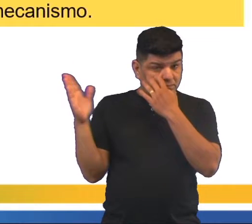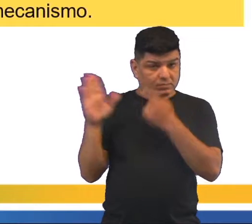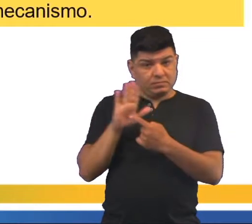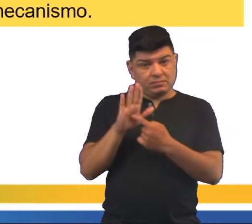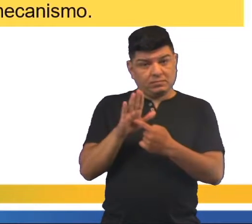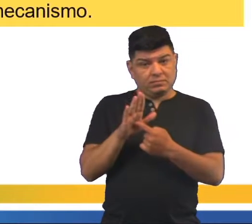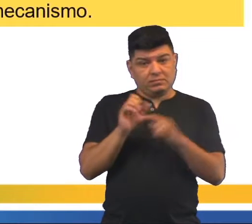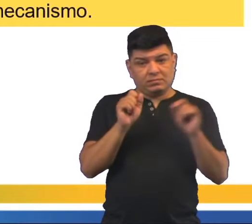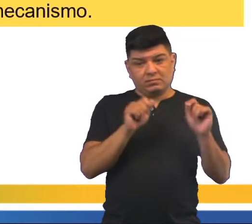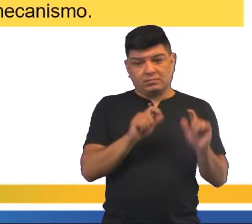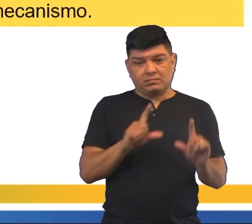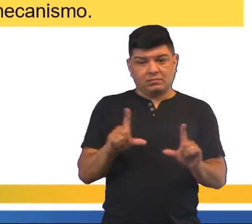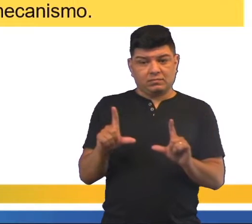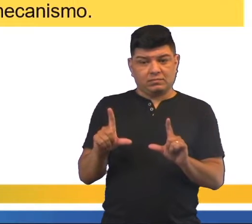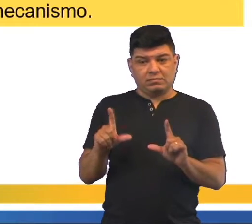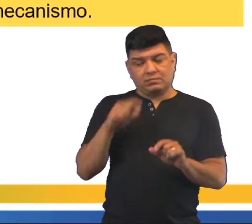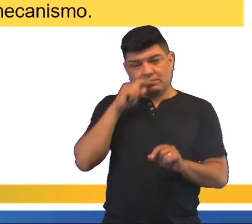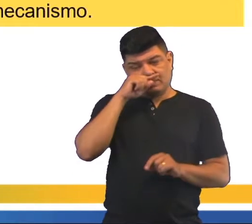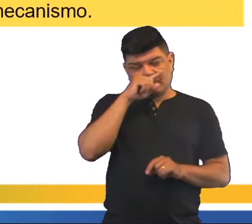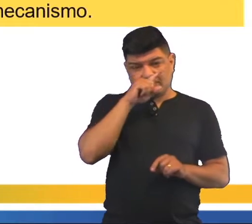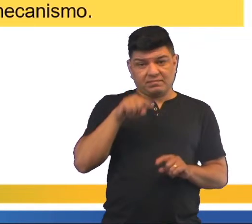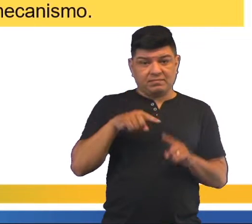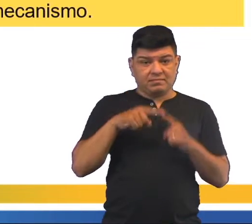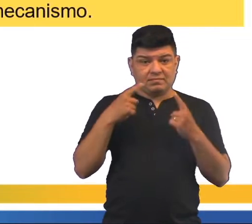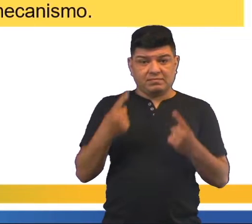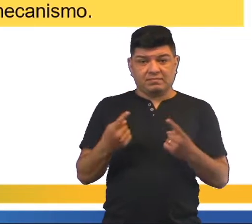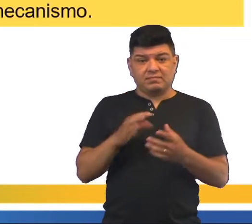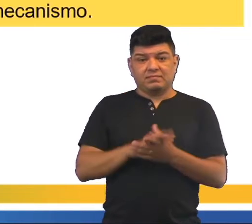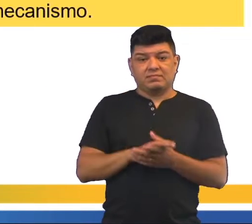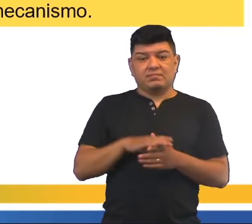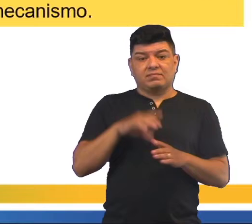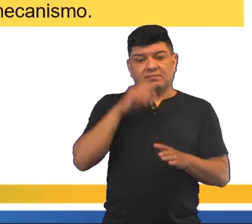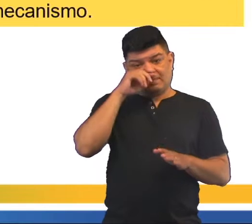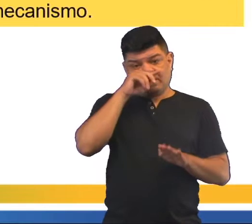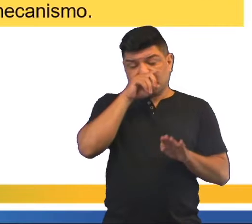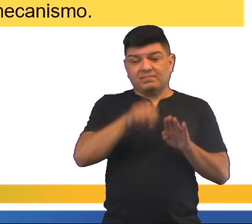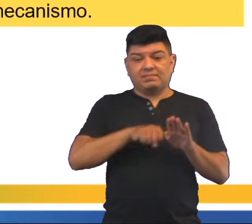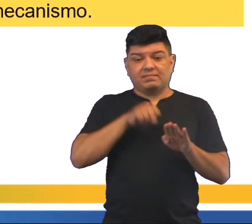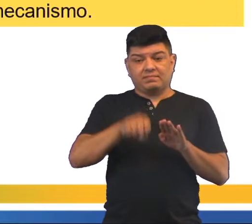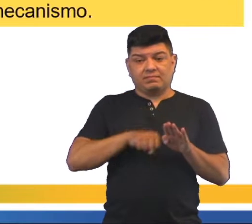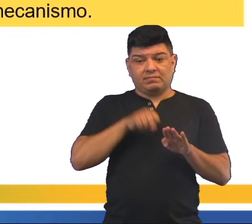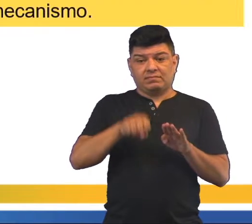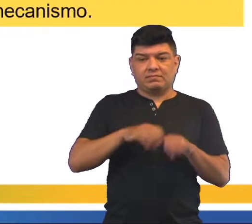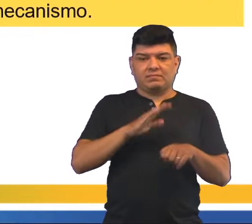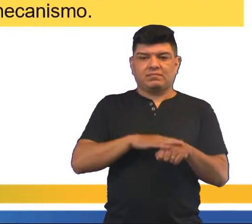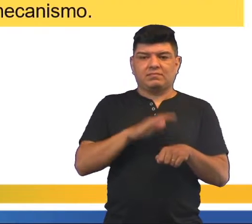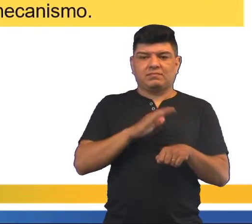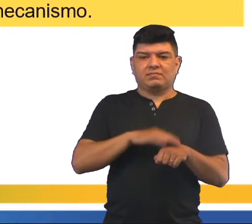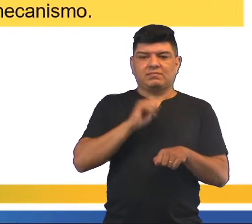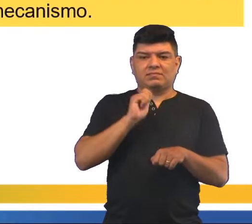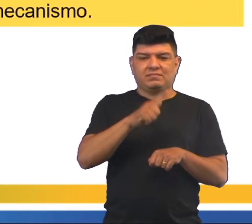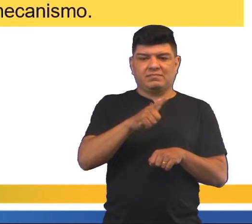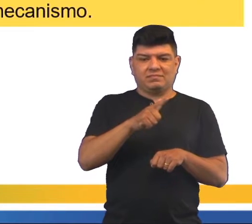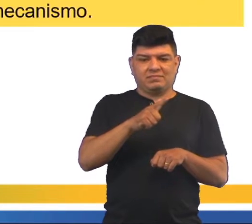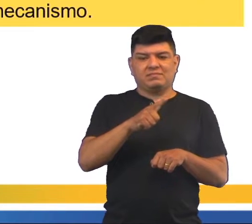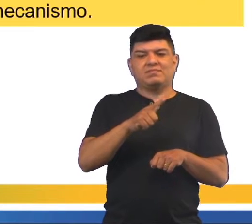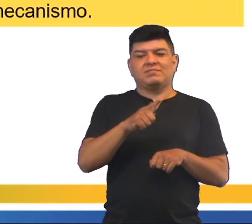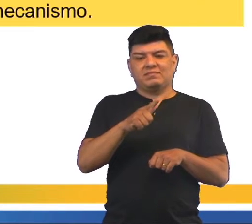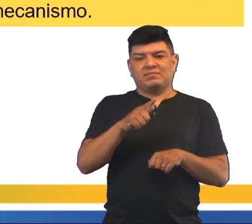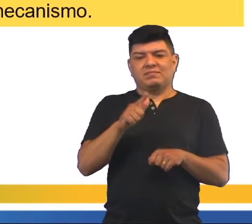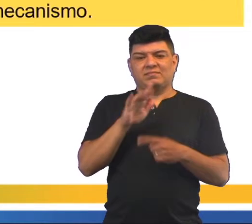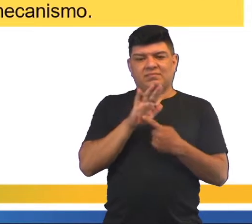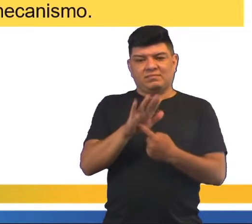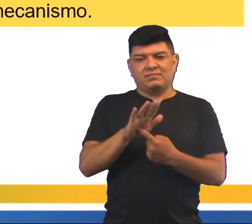para vocês na tela só que a gente vai ver que as máquinas podem ser muito mais do que essas grandes